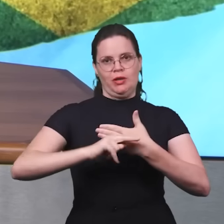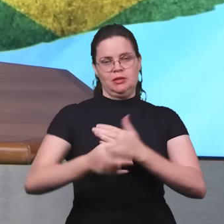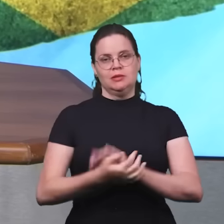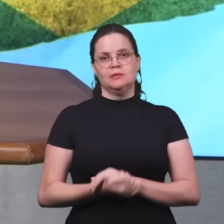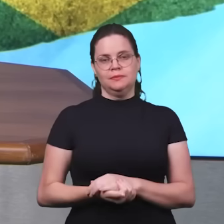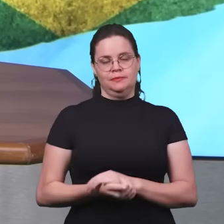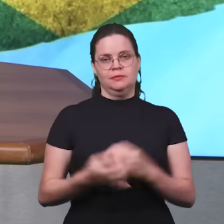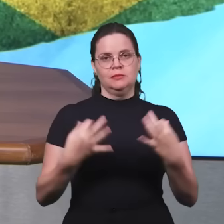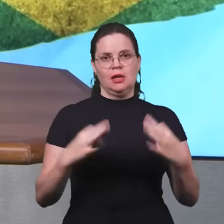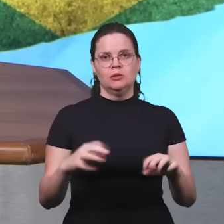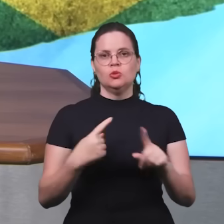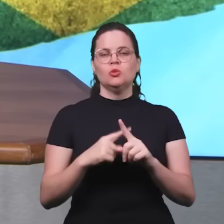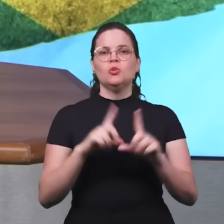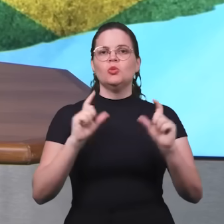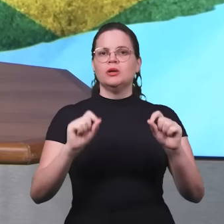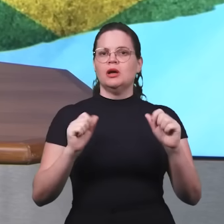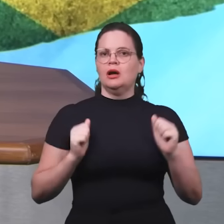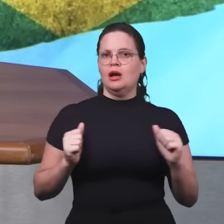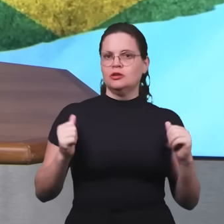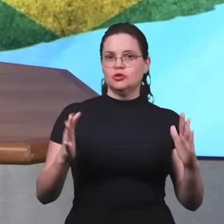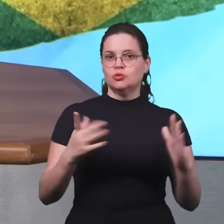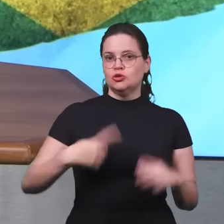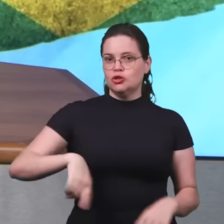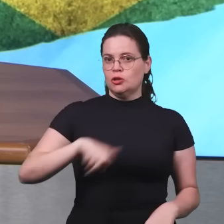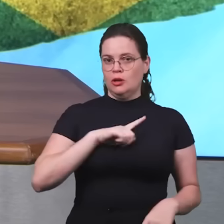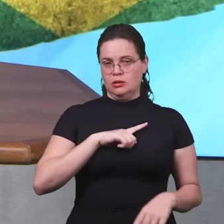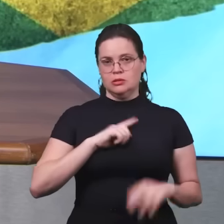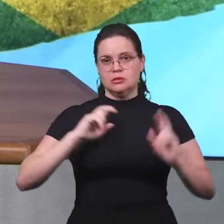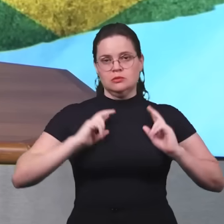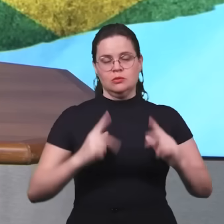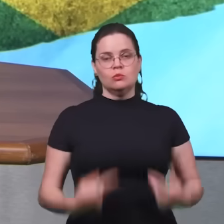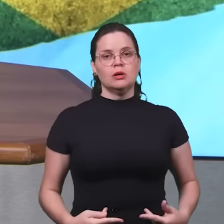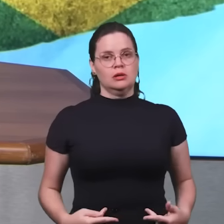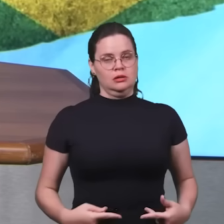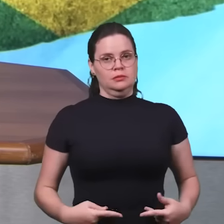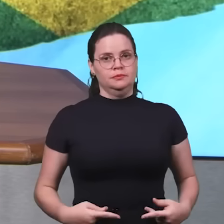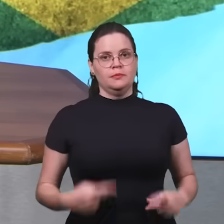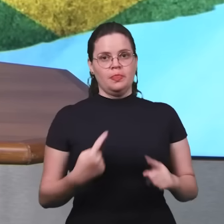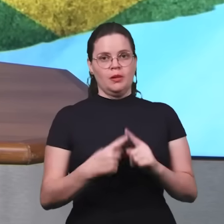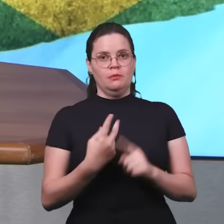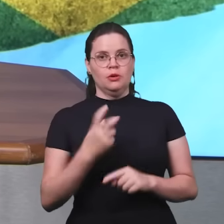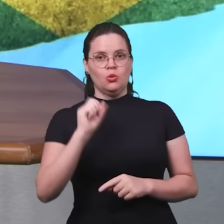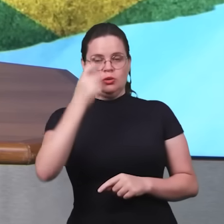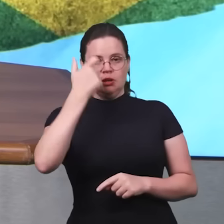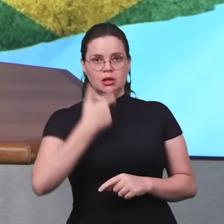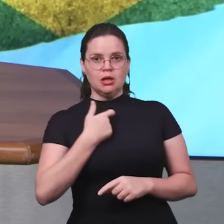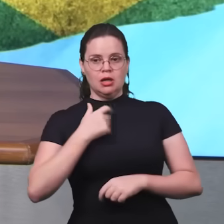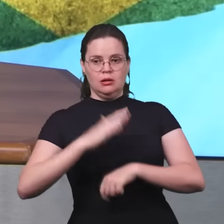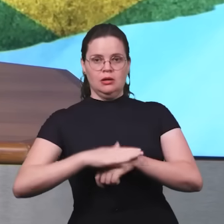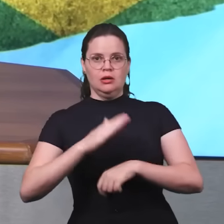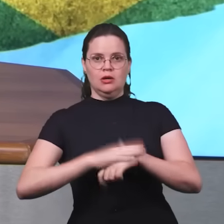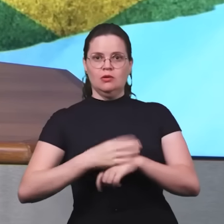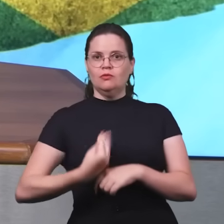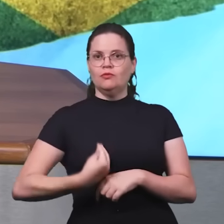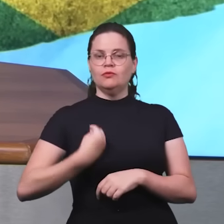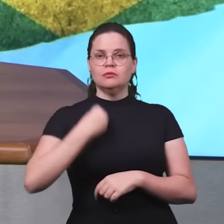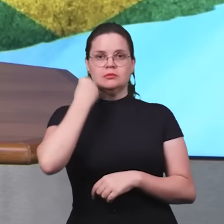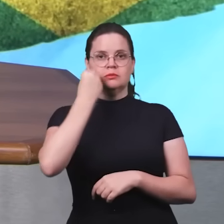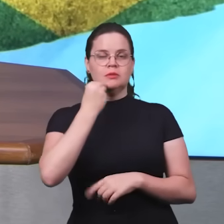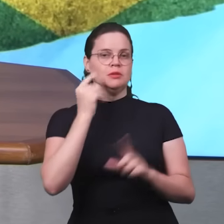consequências daquilo que é o ato do homem naquilo que ele se propõe a